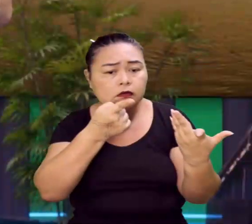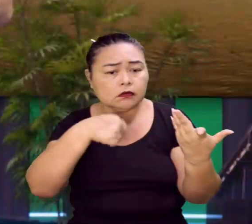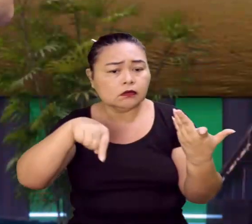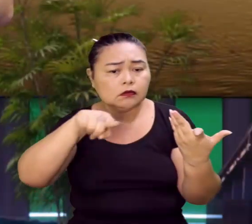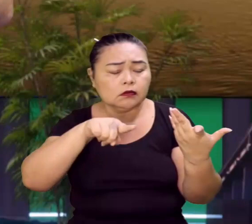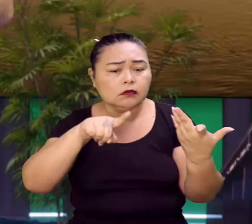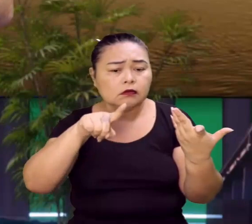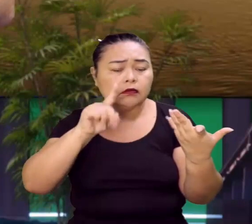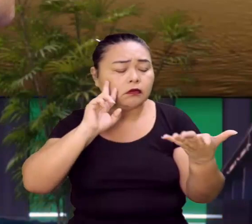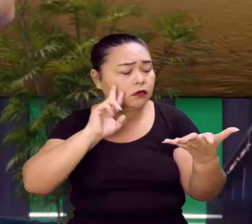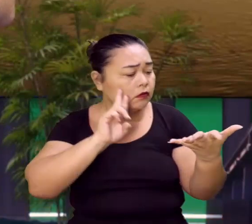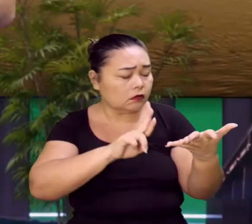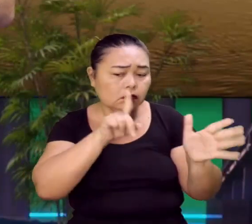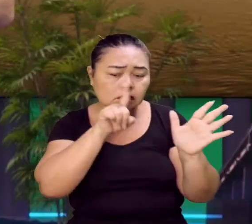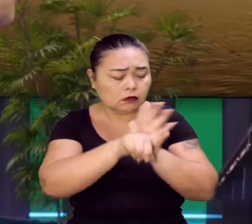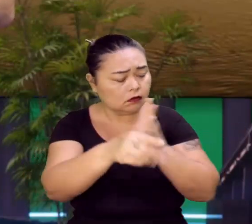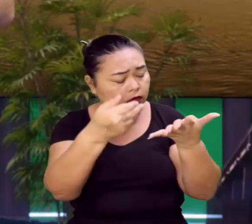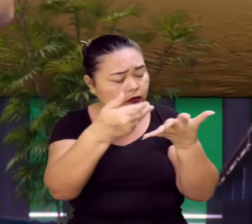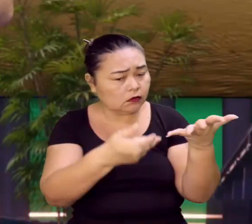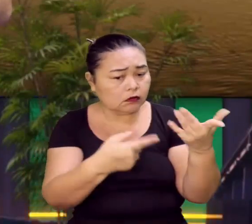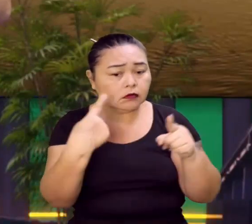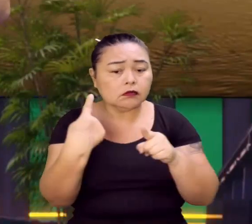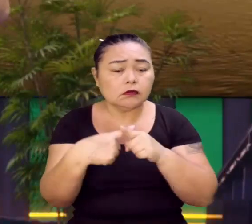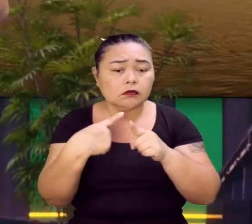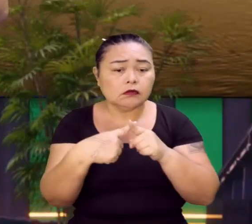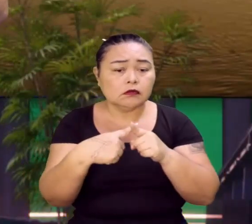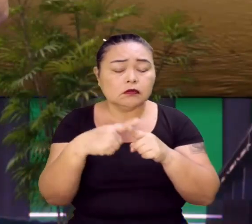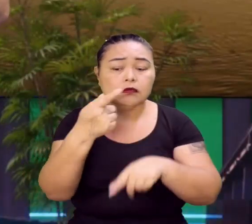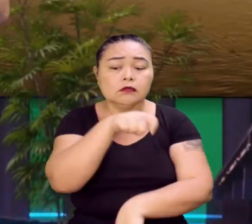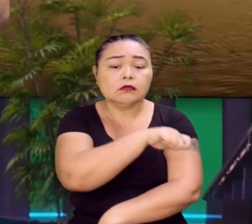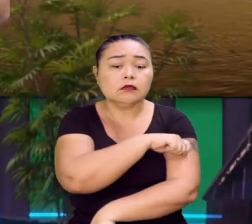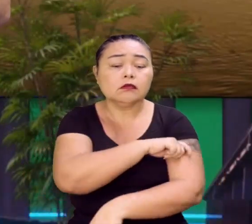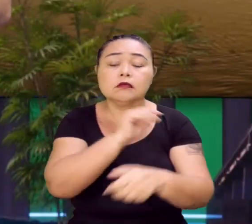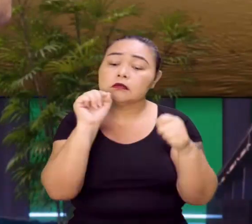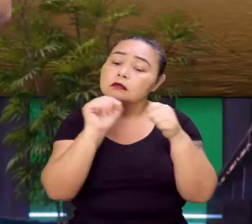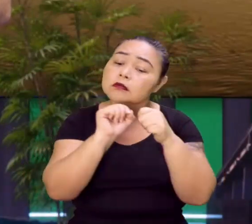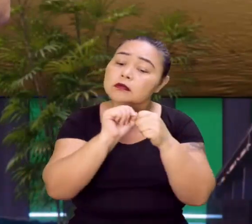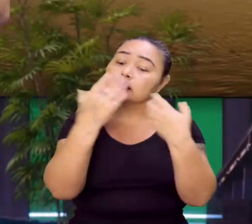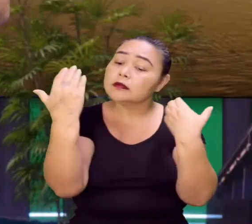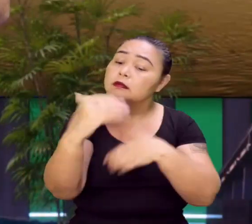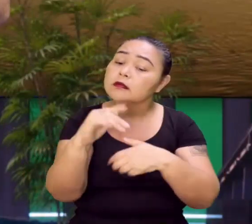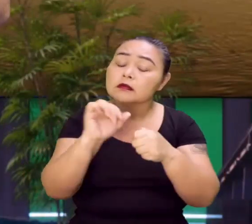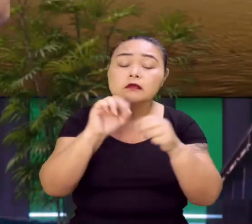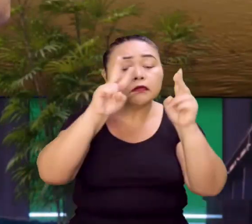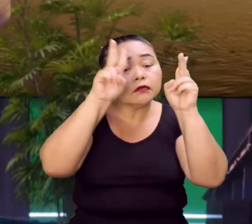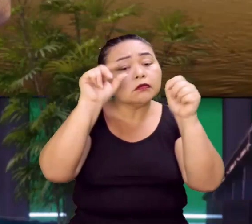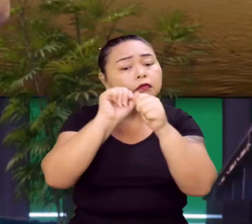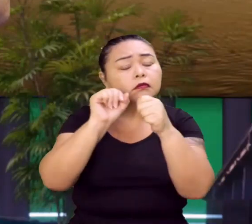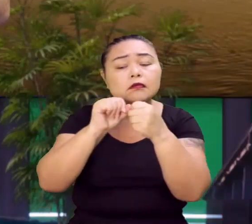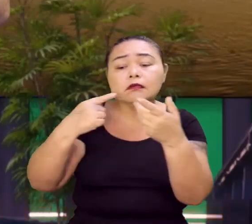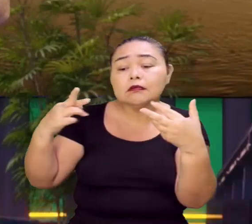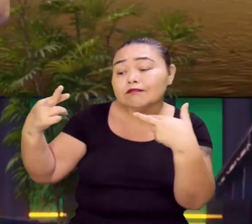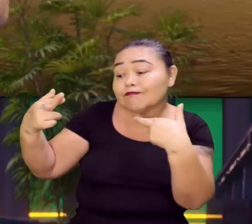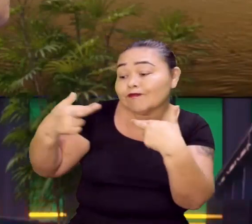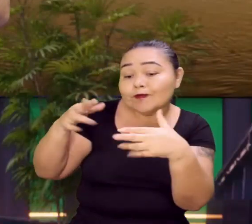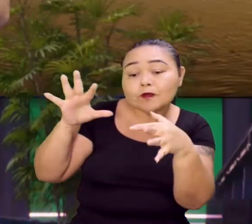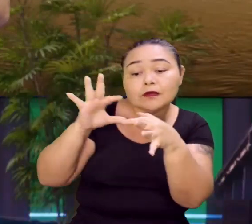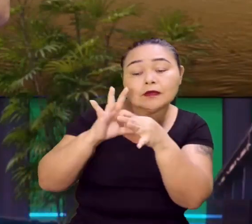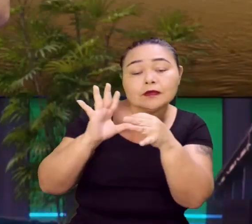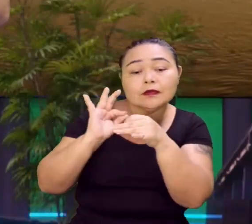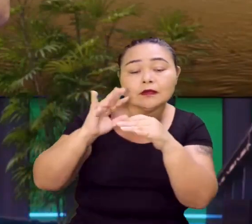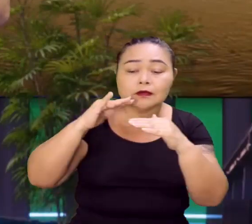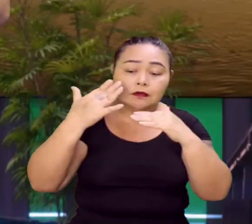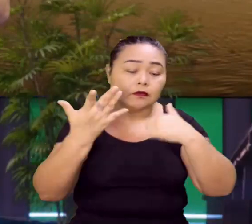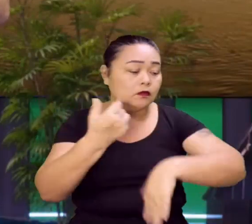ele acertar questões, porque quando o aluno vai fazer um concurso desse, são assuntos que estão mais relacionados a